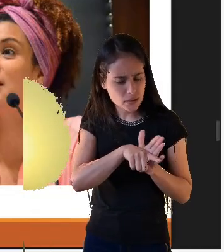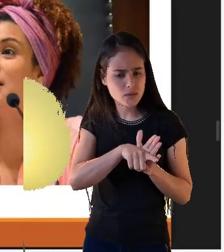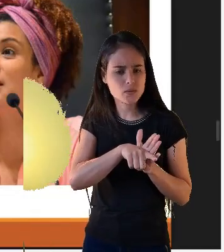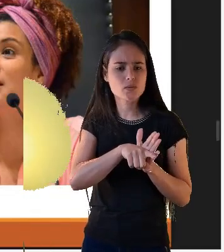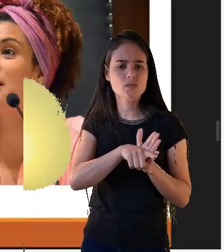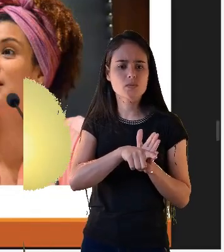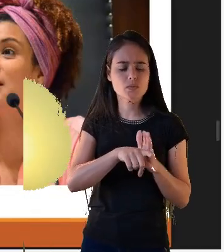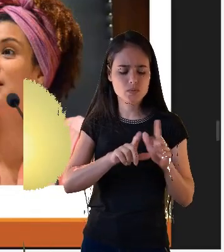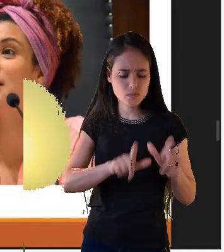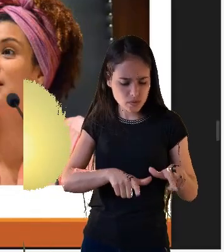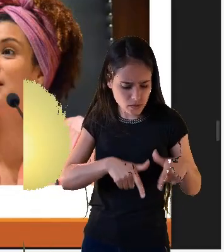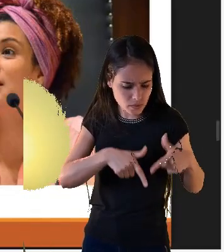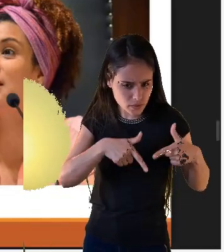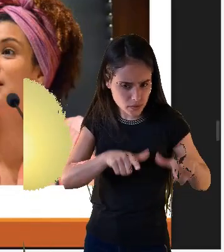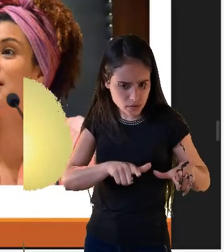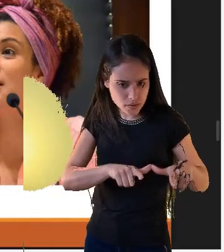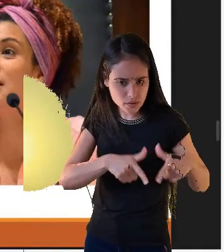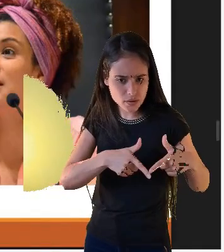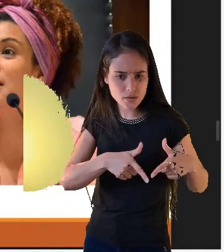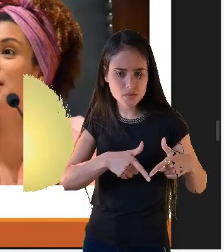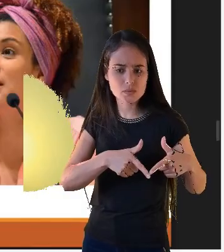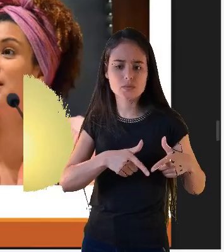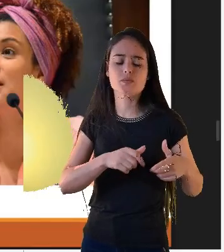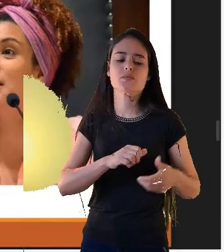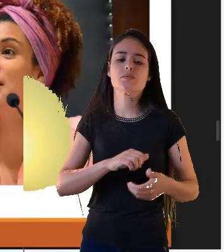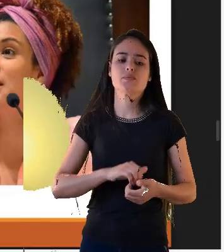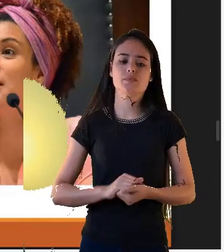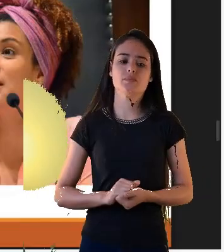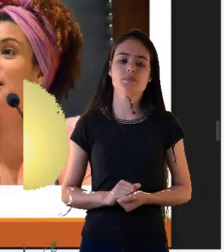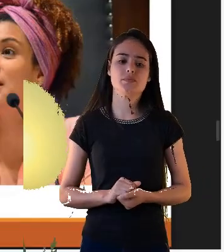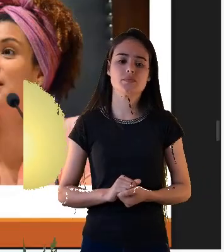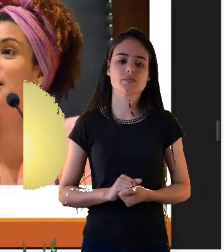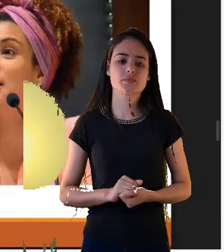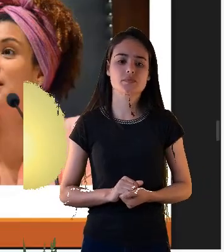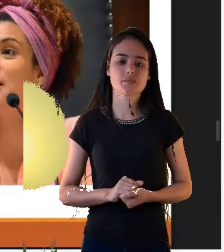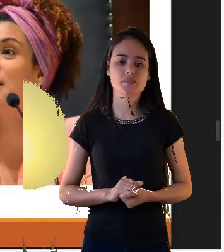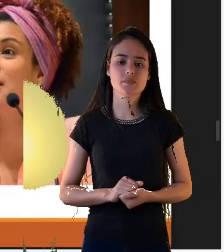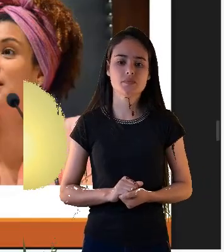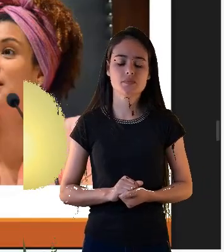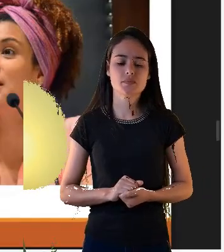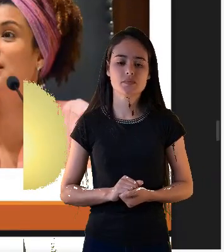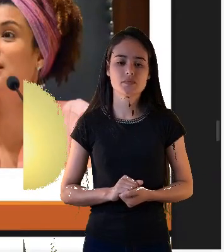de Marielle Franco, né? Pode passar.